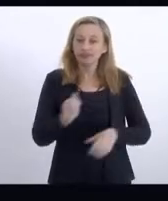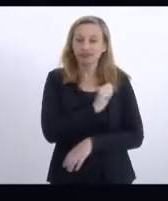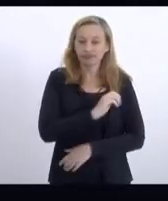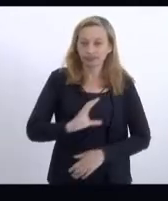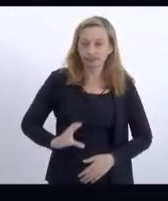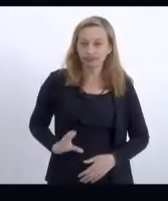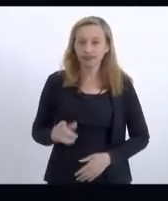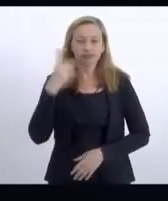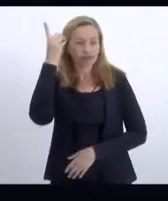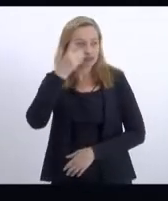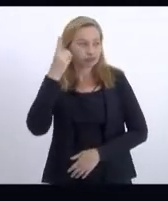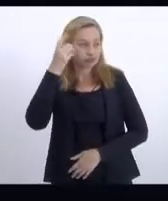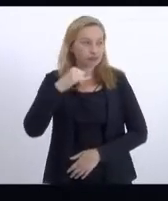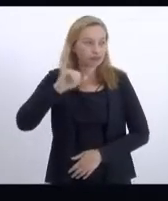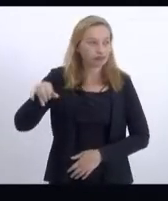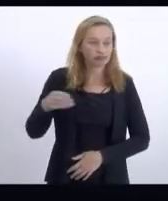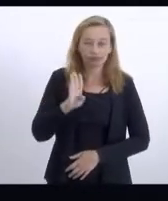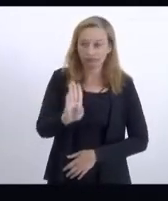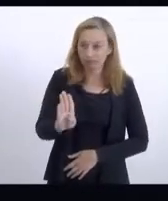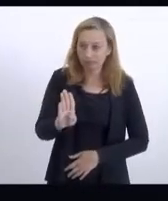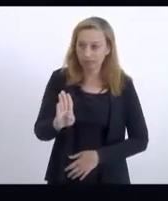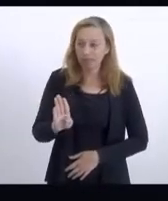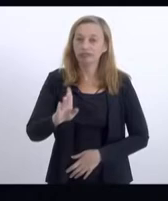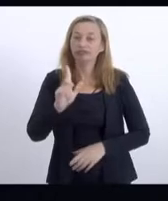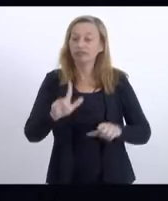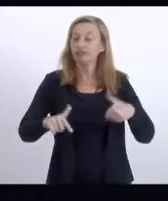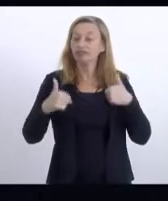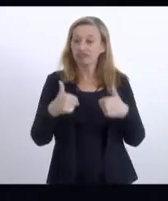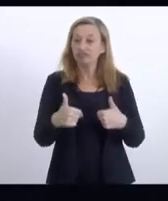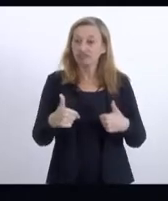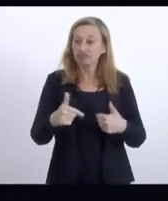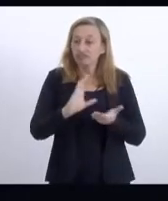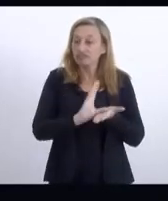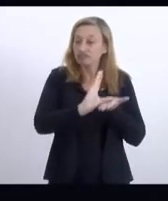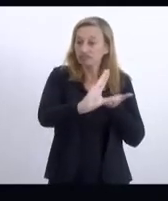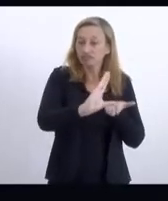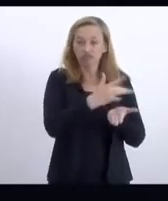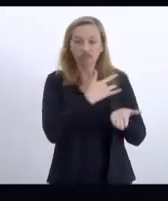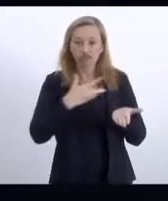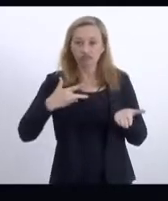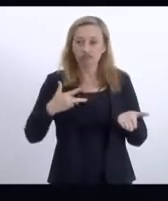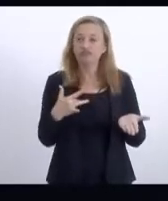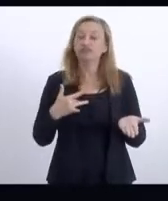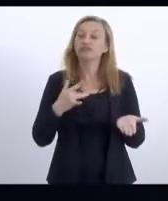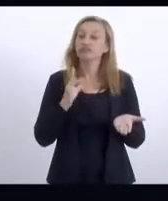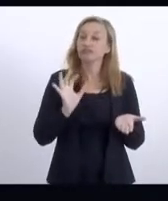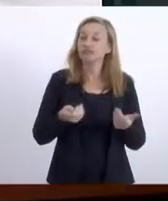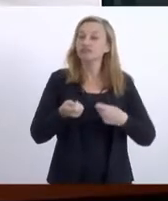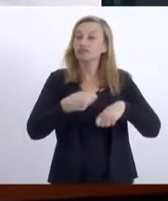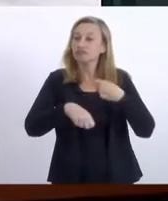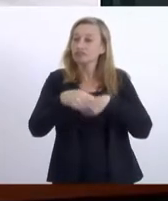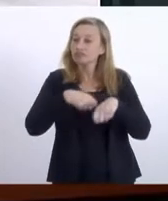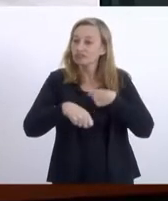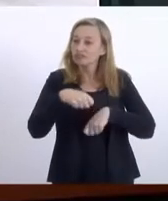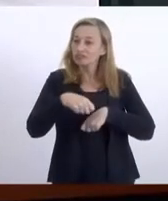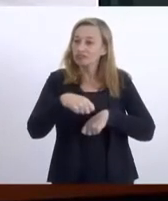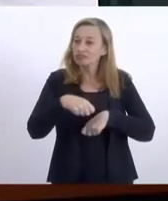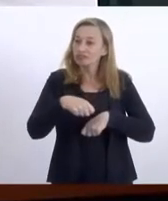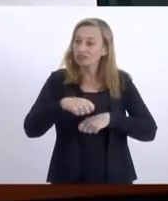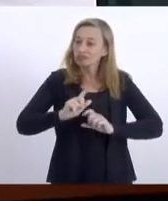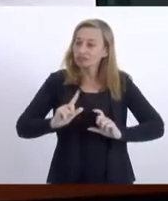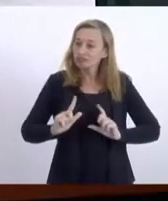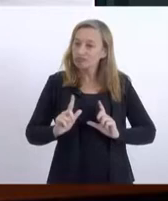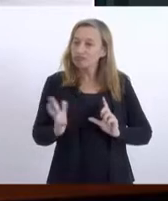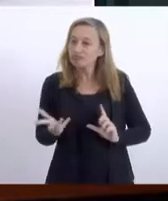deputado Jair Bittencourt. Esse é um feito que os recursos da saúde serão administrados com muita